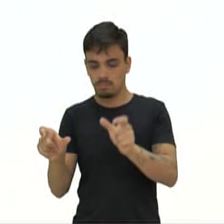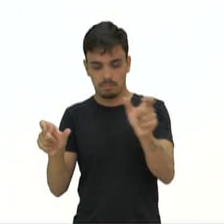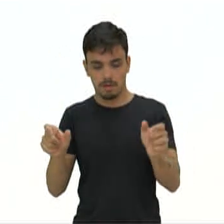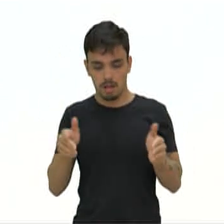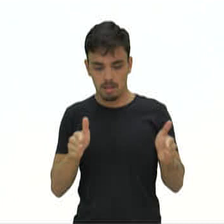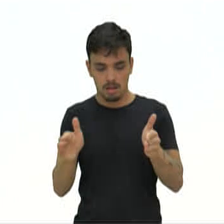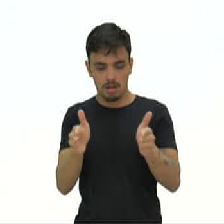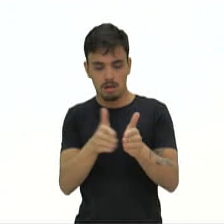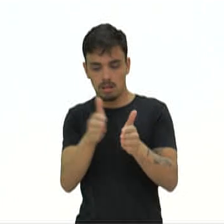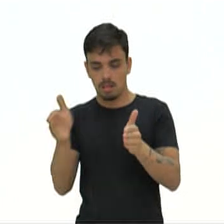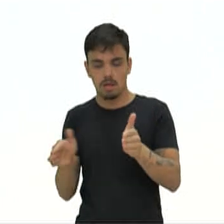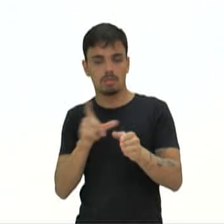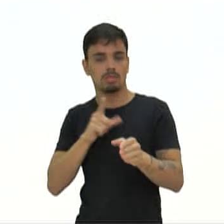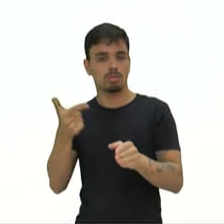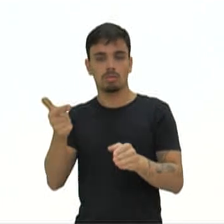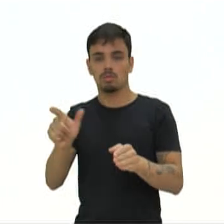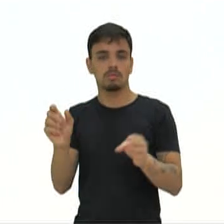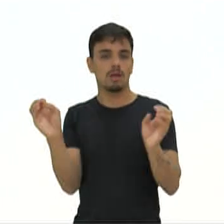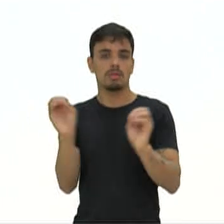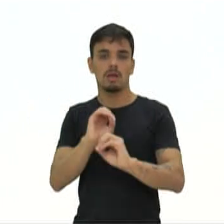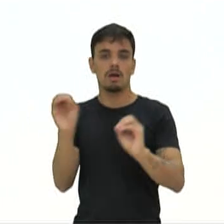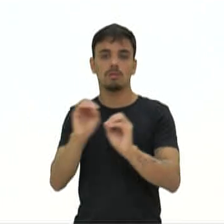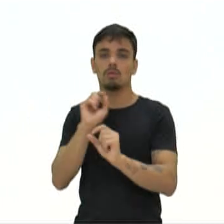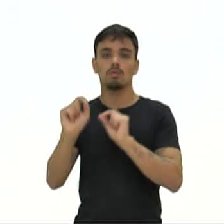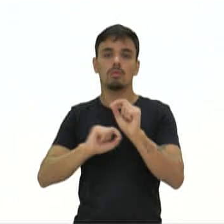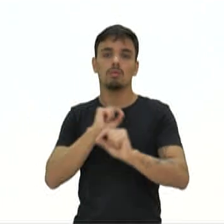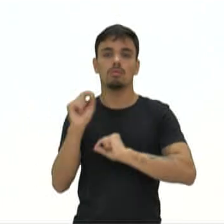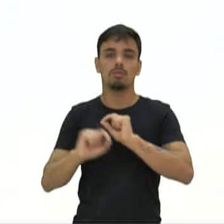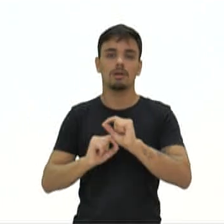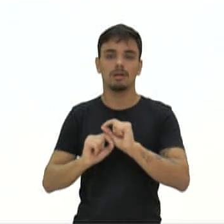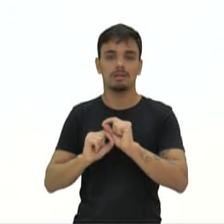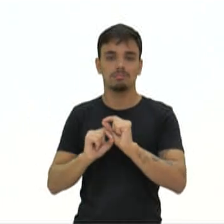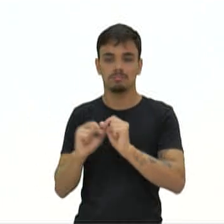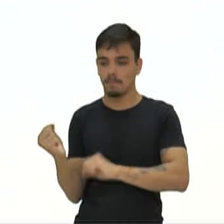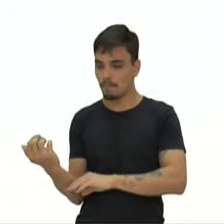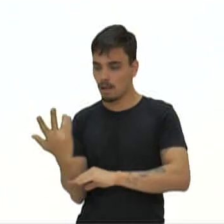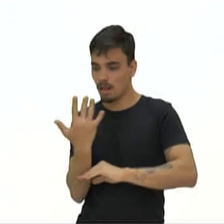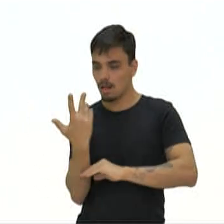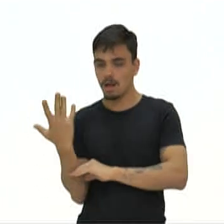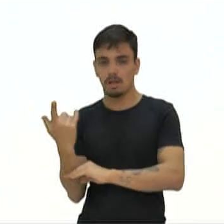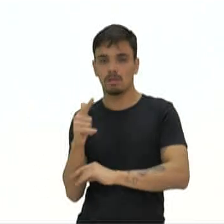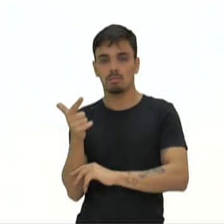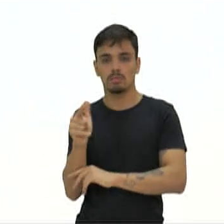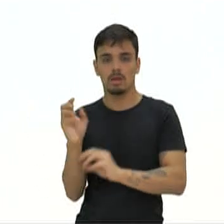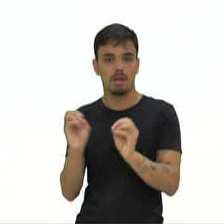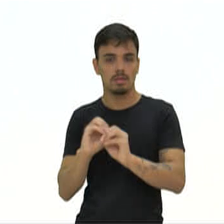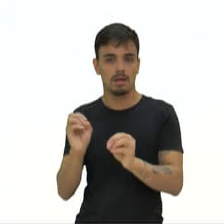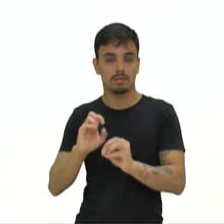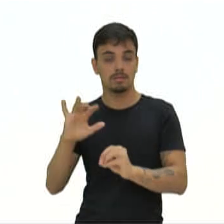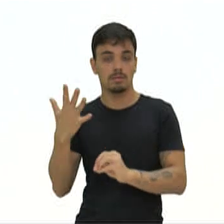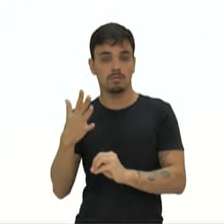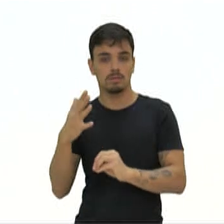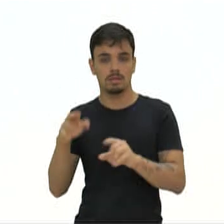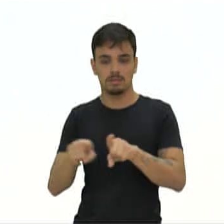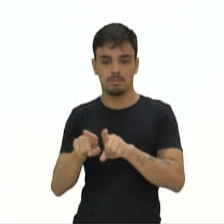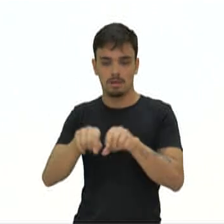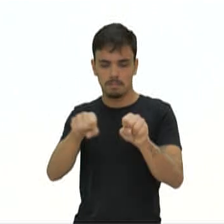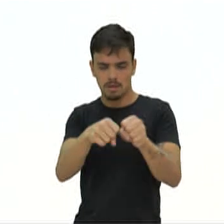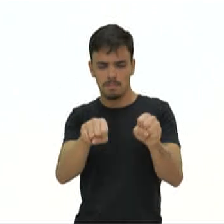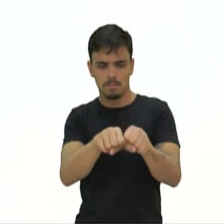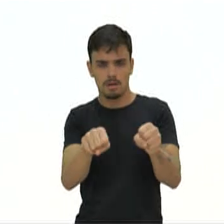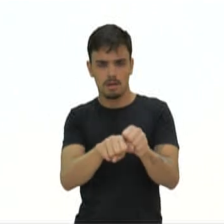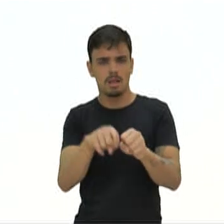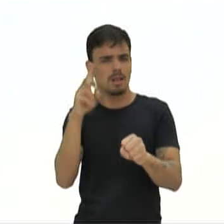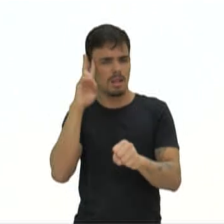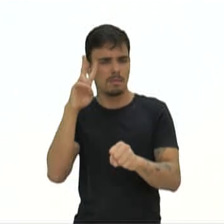desse rio não tem uma coisa chamada mata ciliar. Então, quando acontece a erosão, e também não tem curva de nível, lembra da curva de